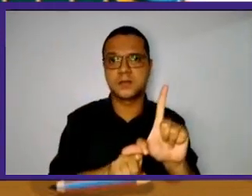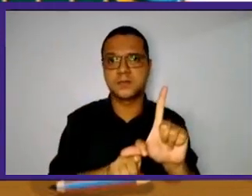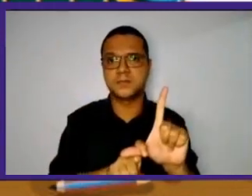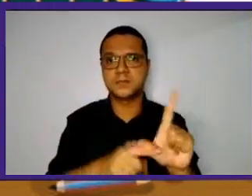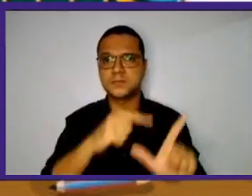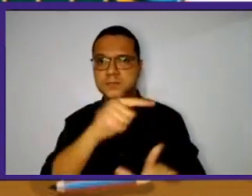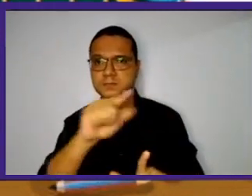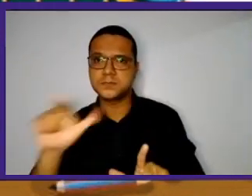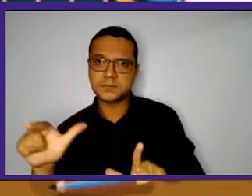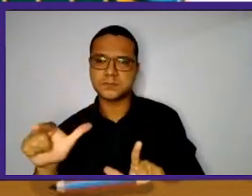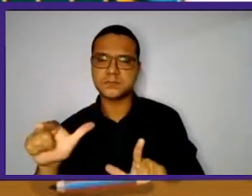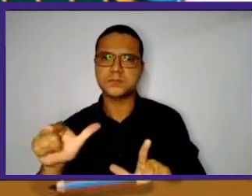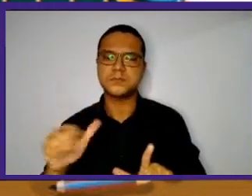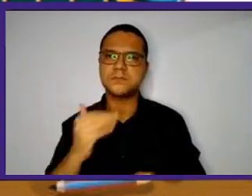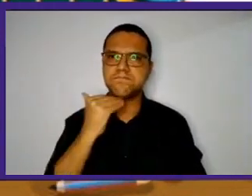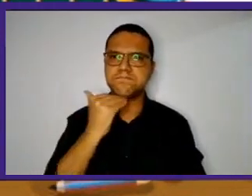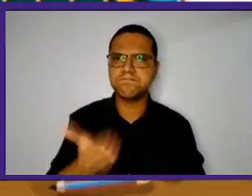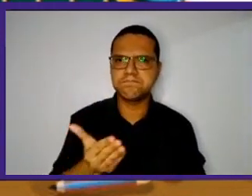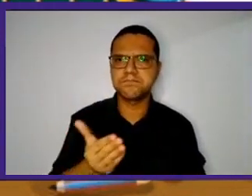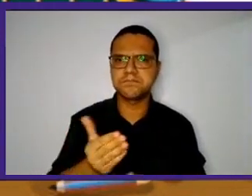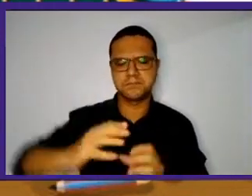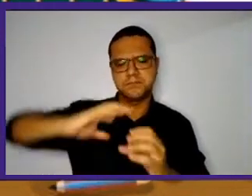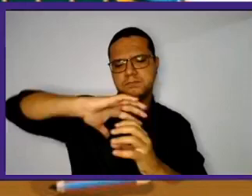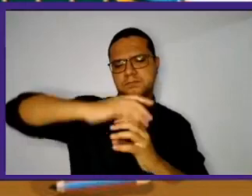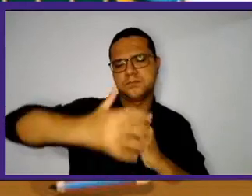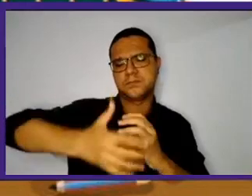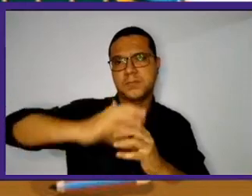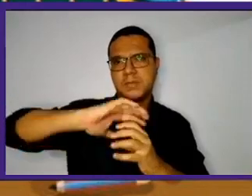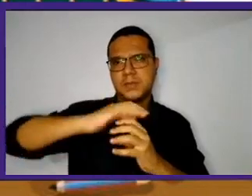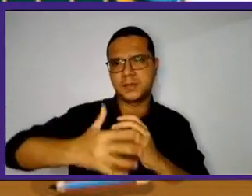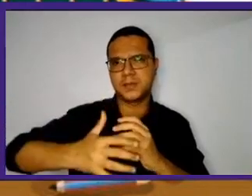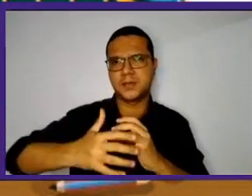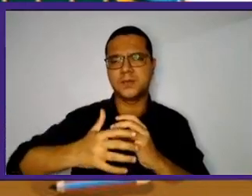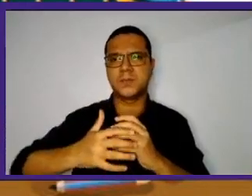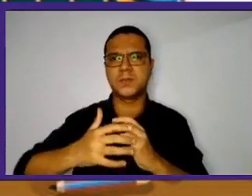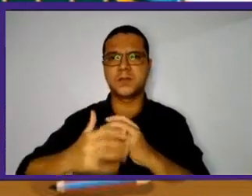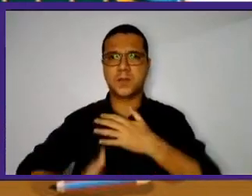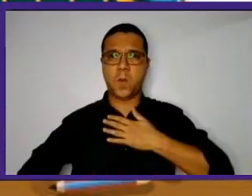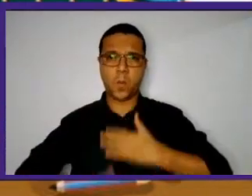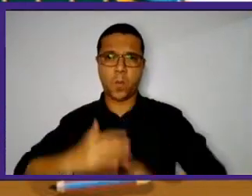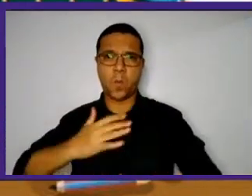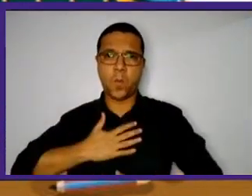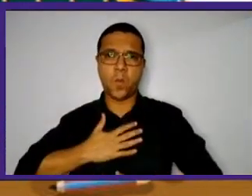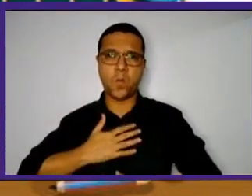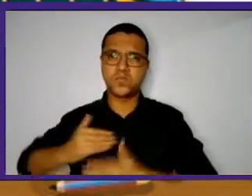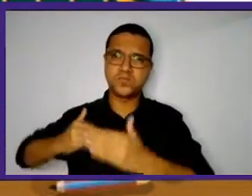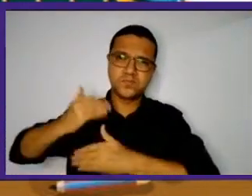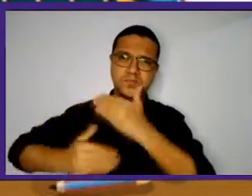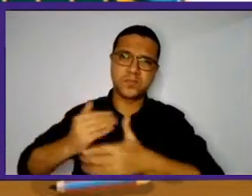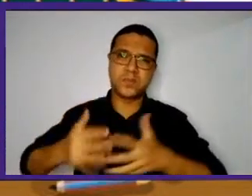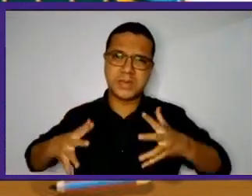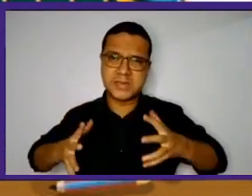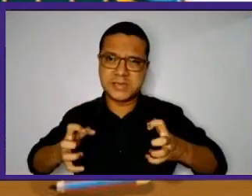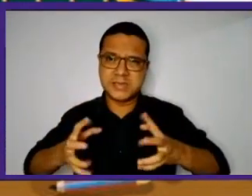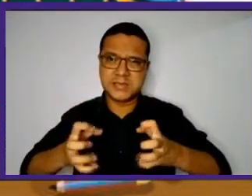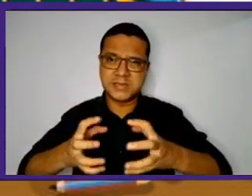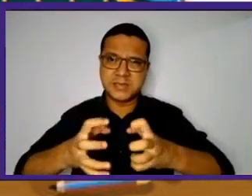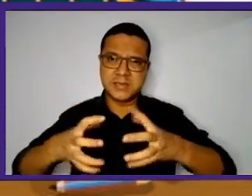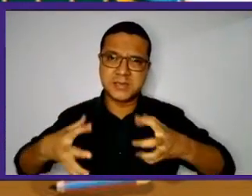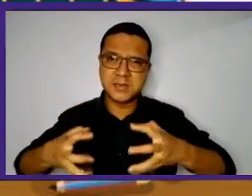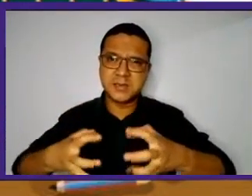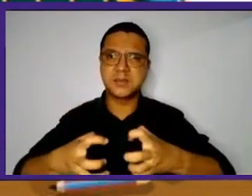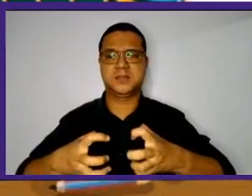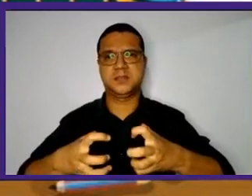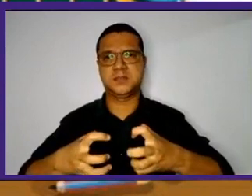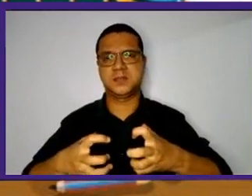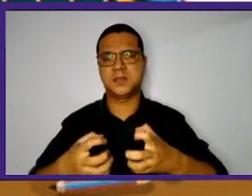de ozônio, o desenvolvimento de câncer de pele seria inevitável, certo? Doenças como